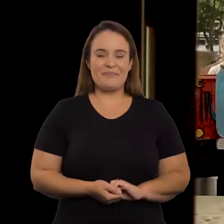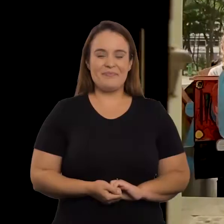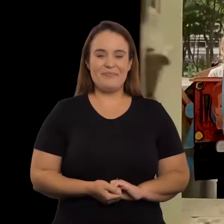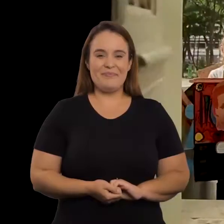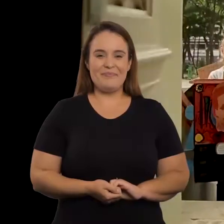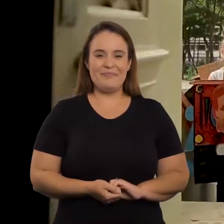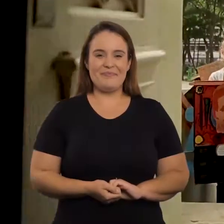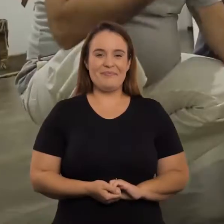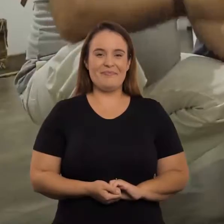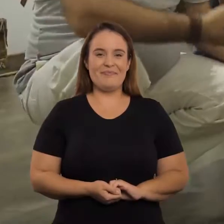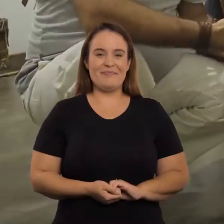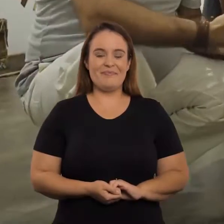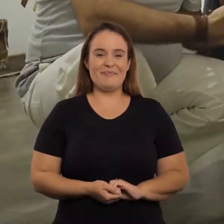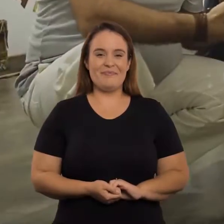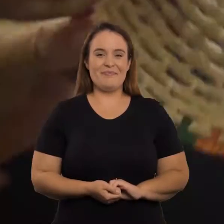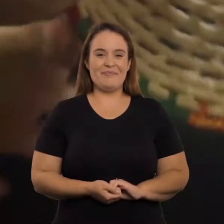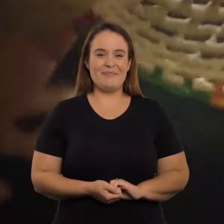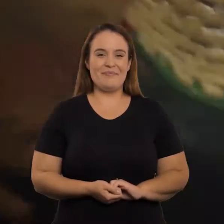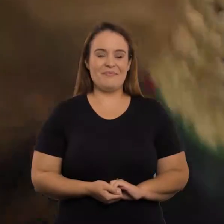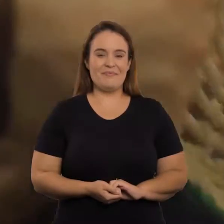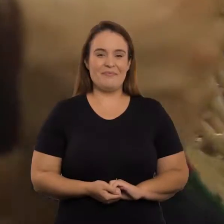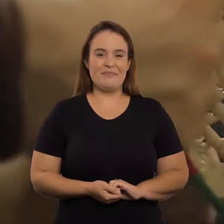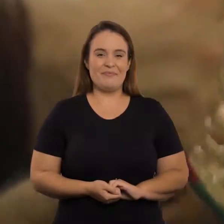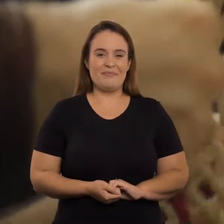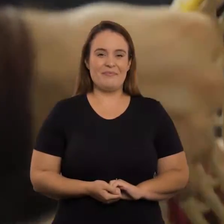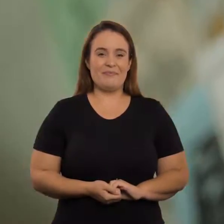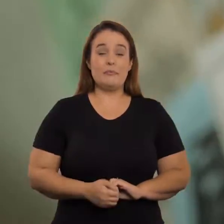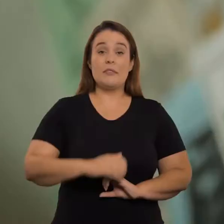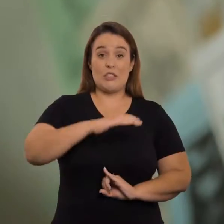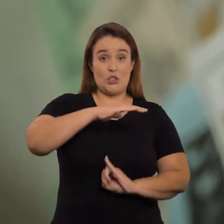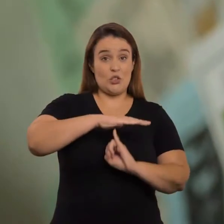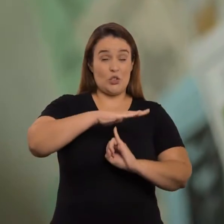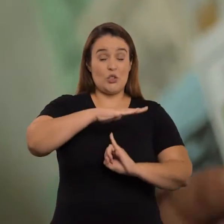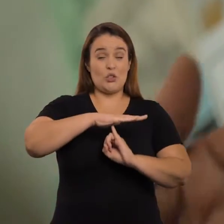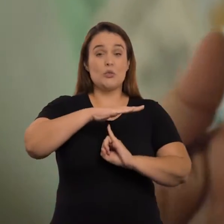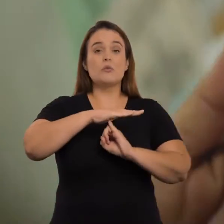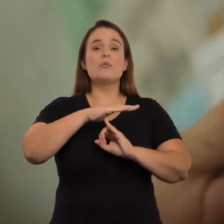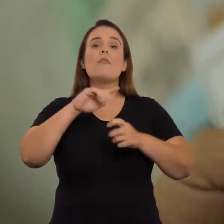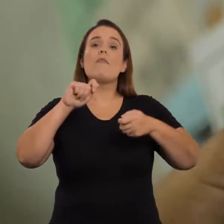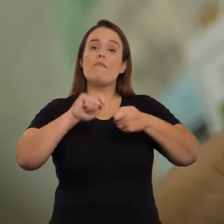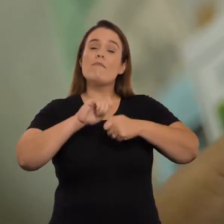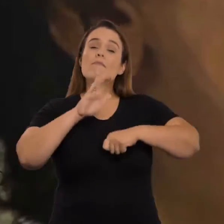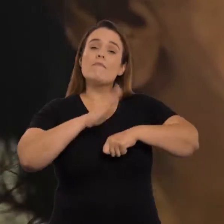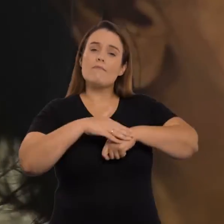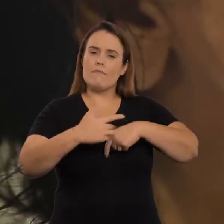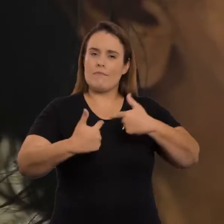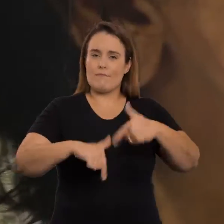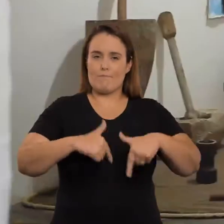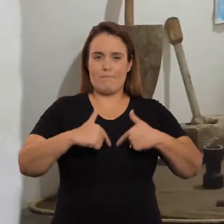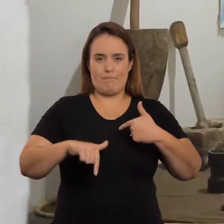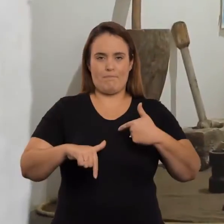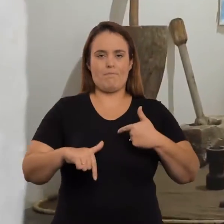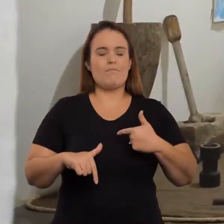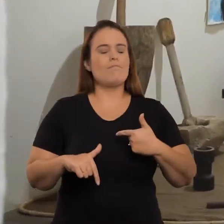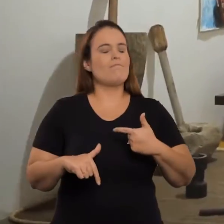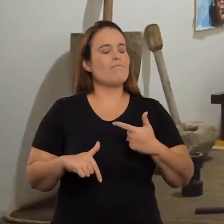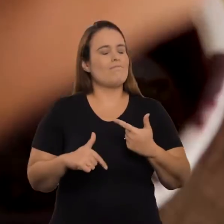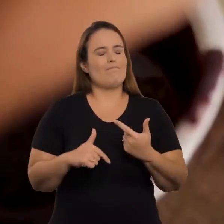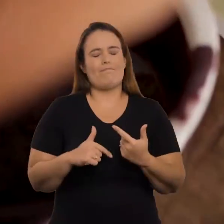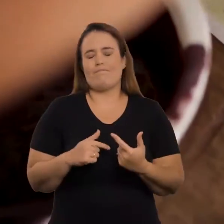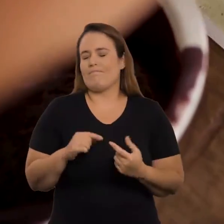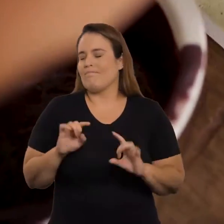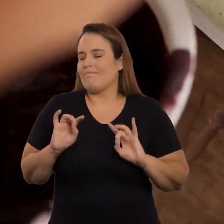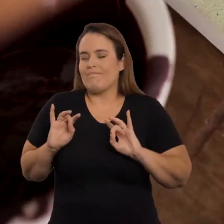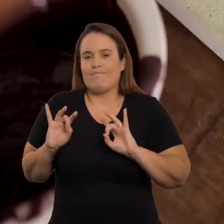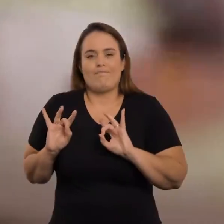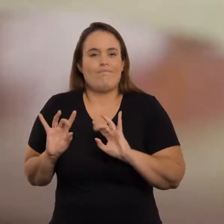às ruas da cidade. O Instituto, ele faz um trabalho extremamente singular quando